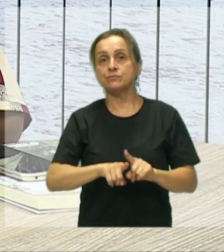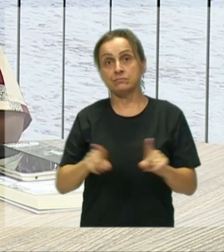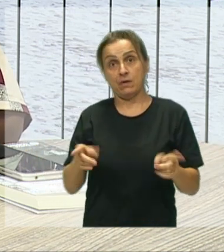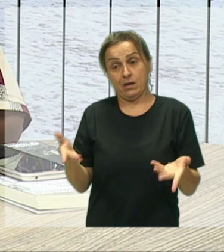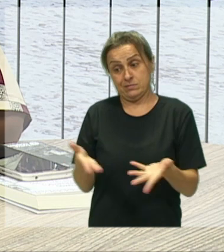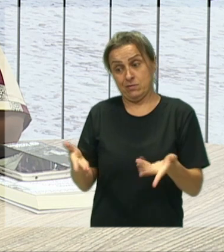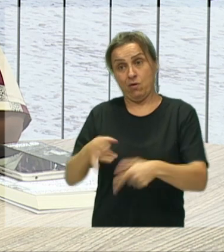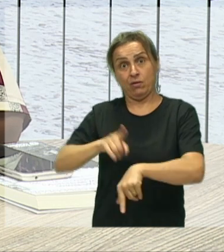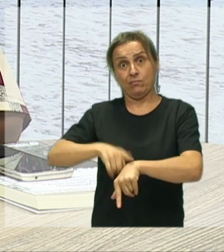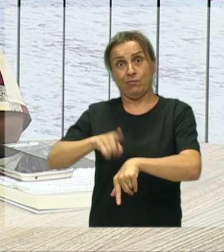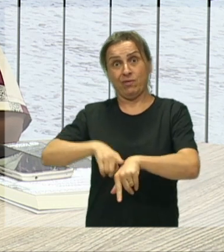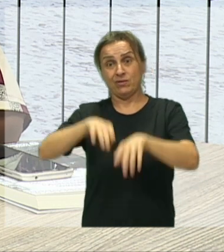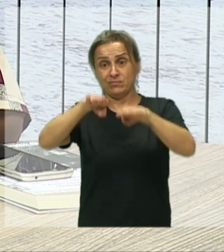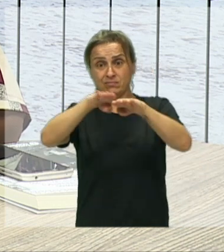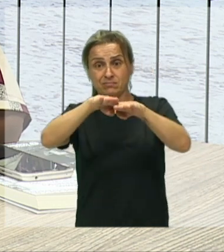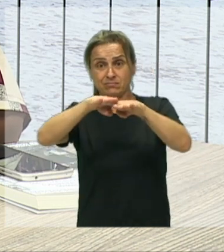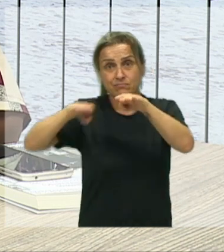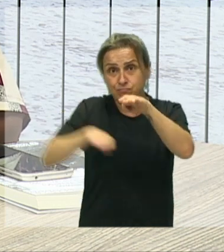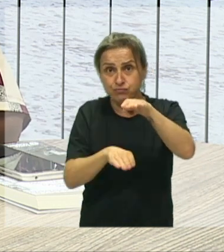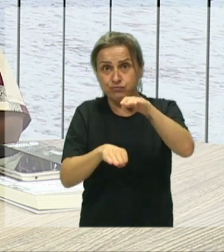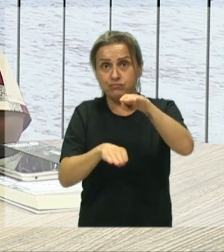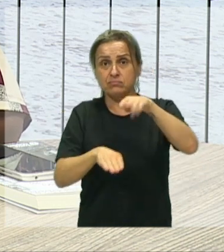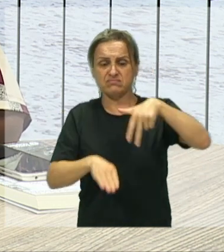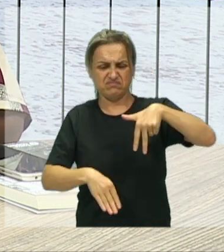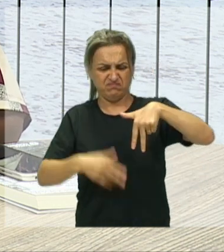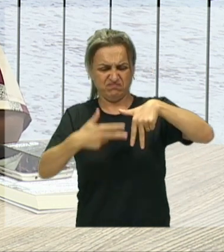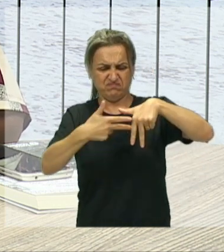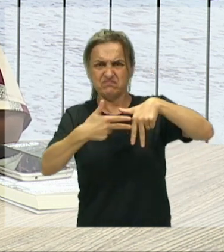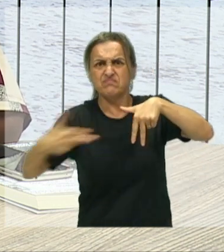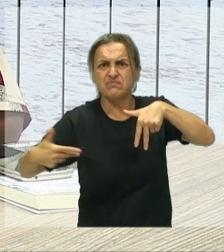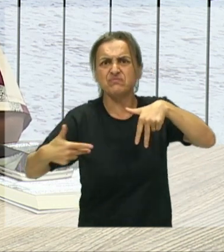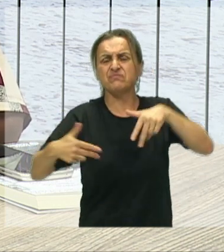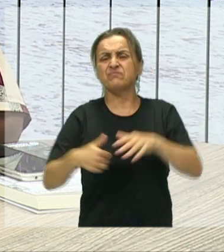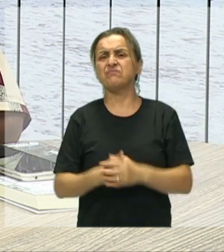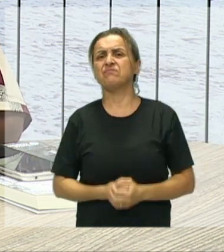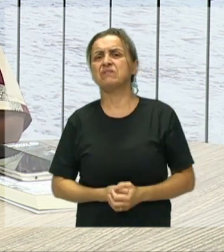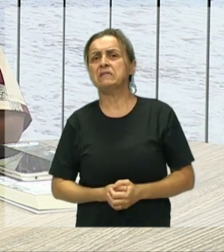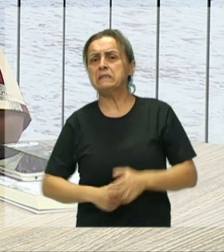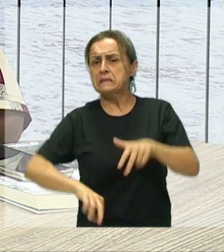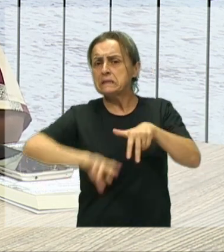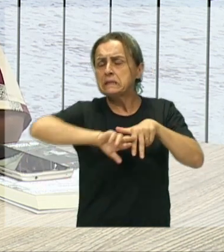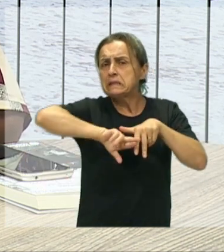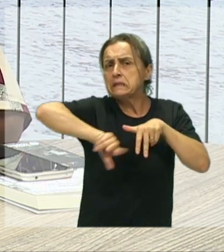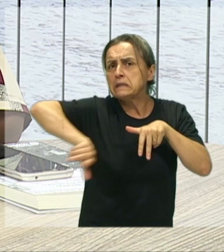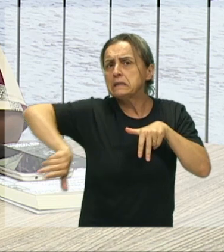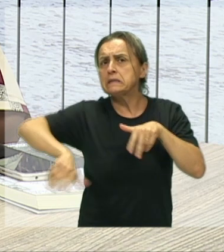existe desigualdade de gênero, de orientação sexual,